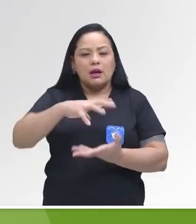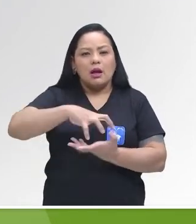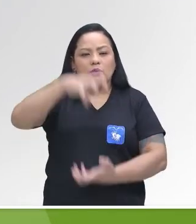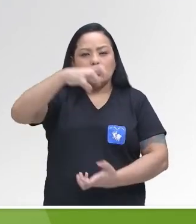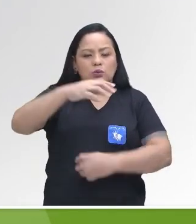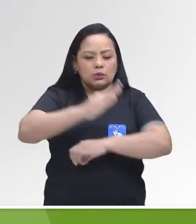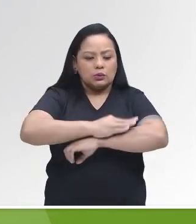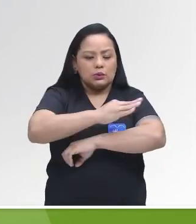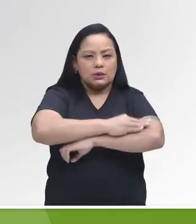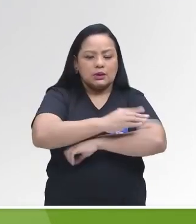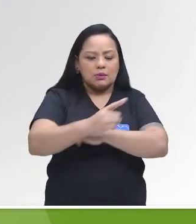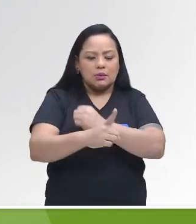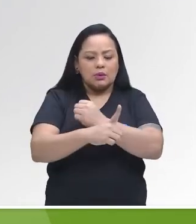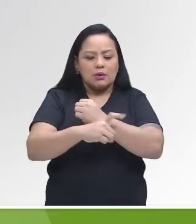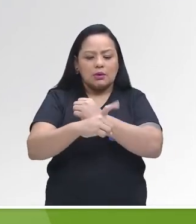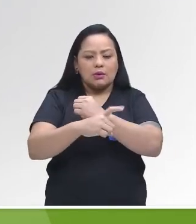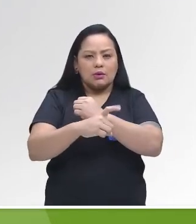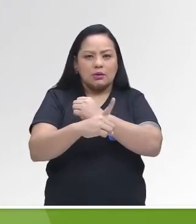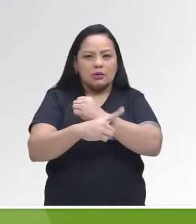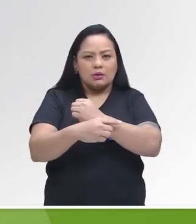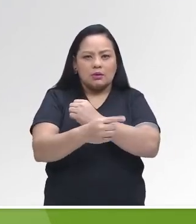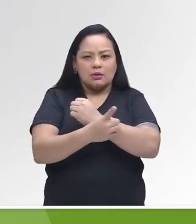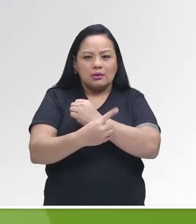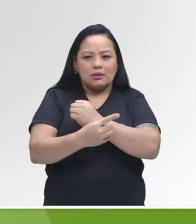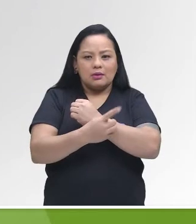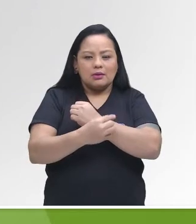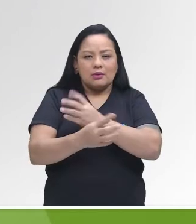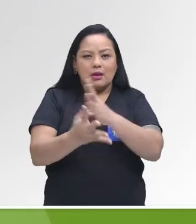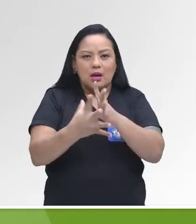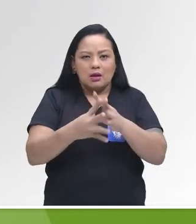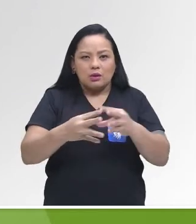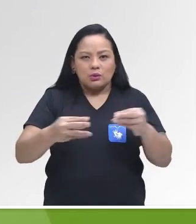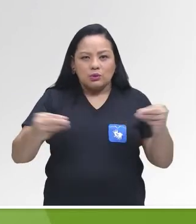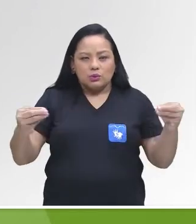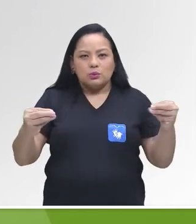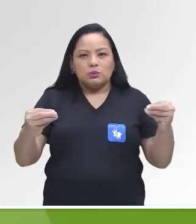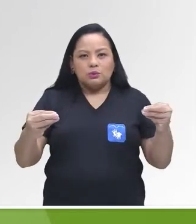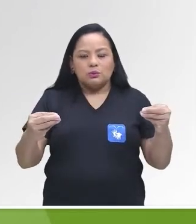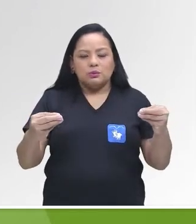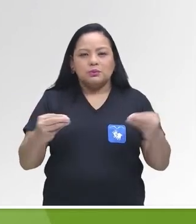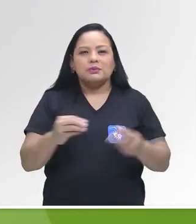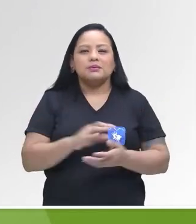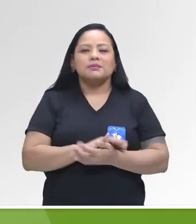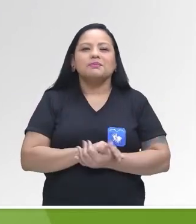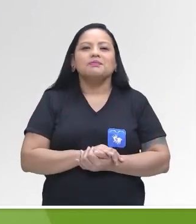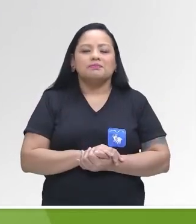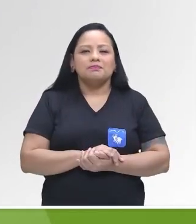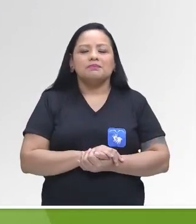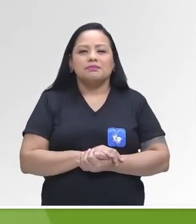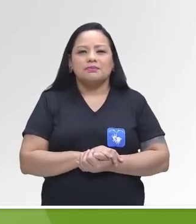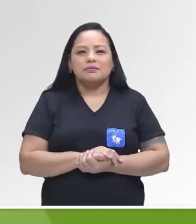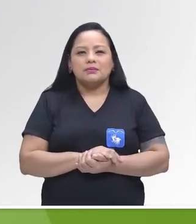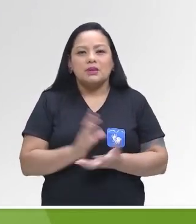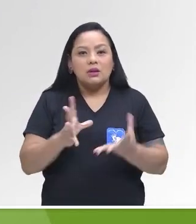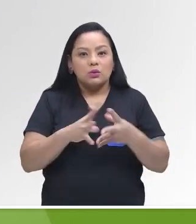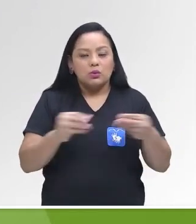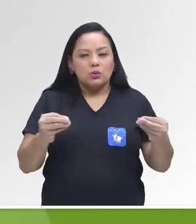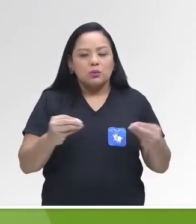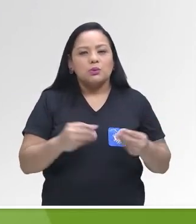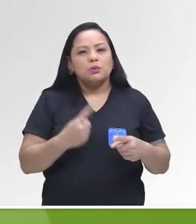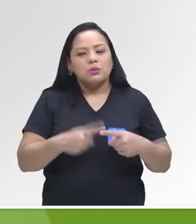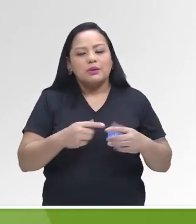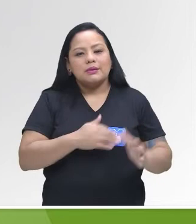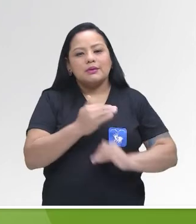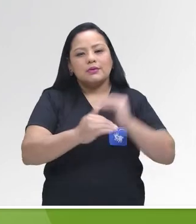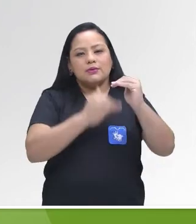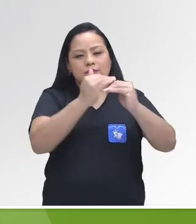essa cauda, ela vai, né, ser ali comida pelas enzimas, né? Vai ser digerida pelas enzimas do próprio